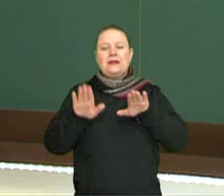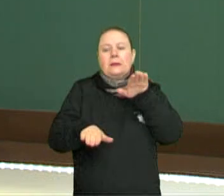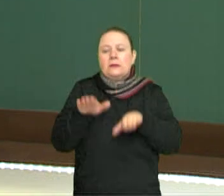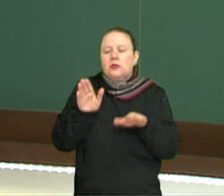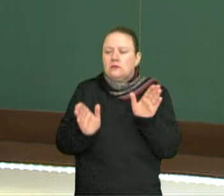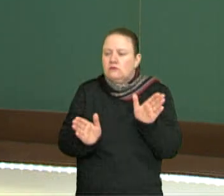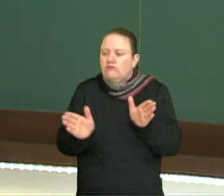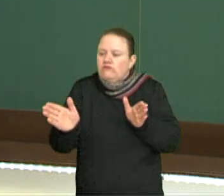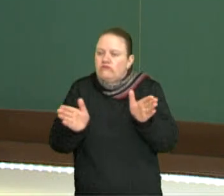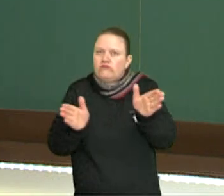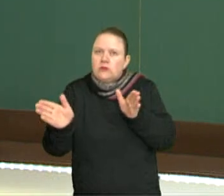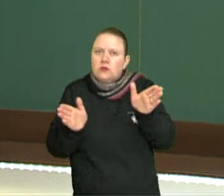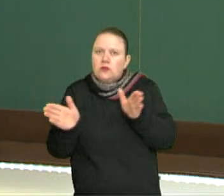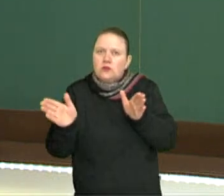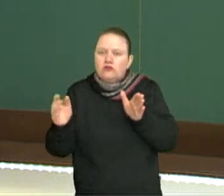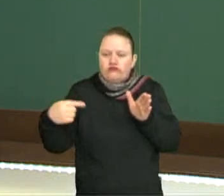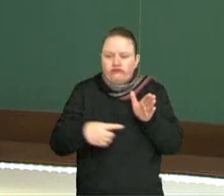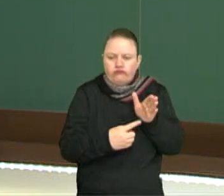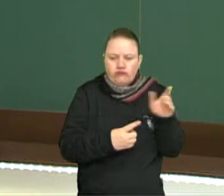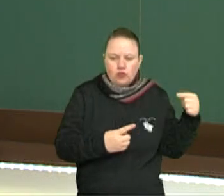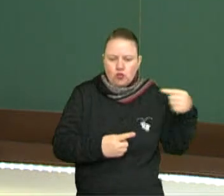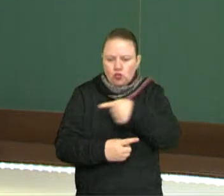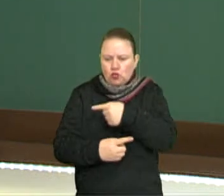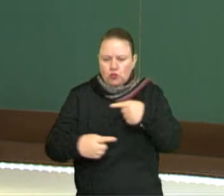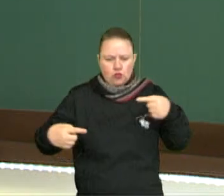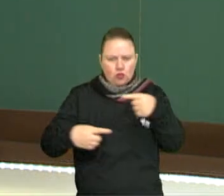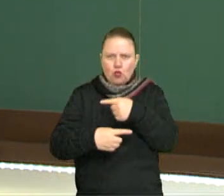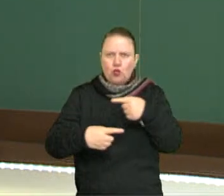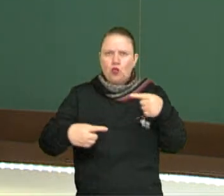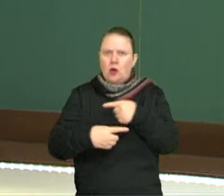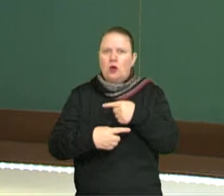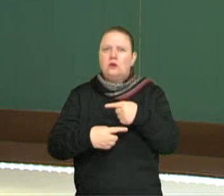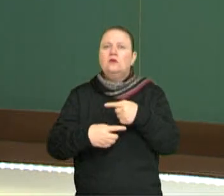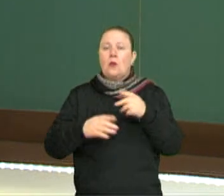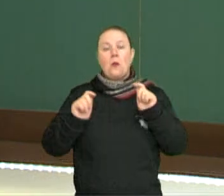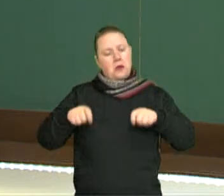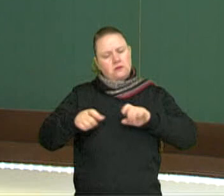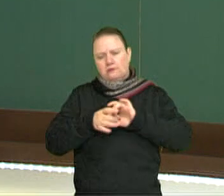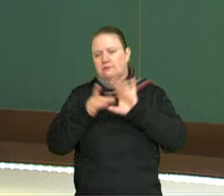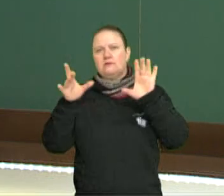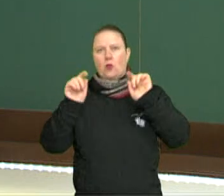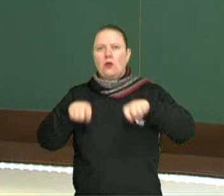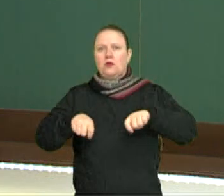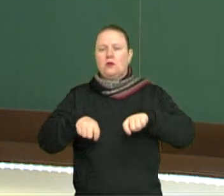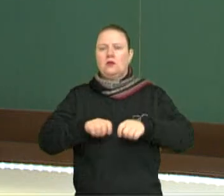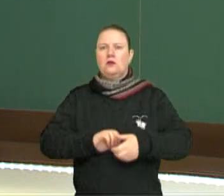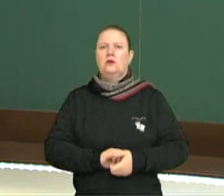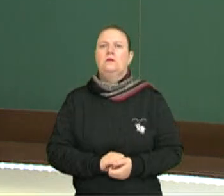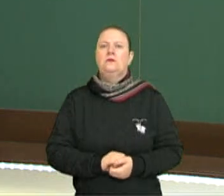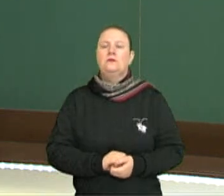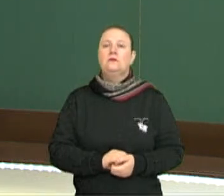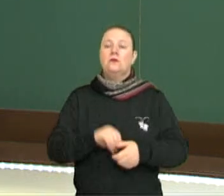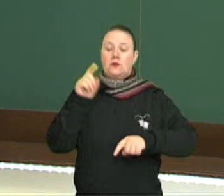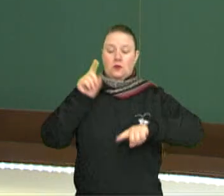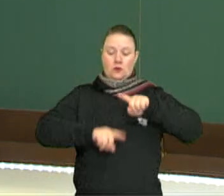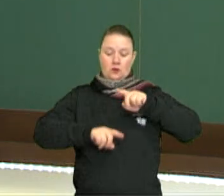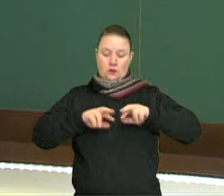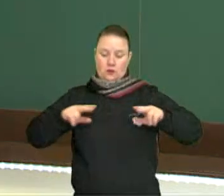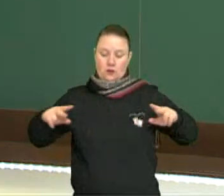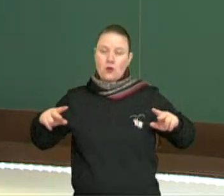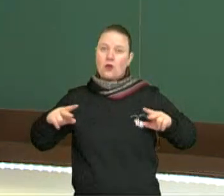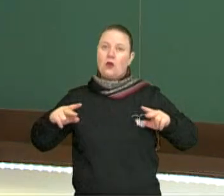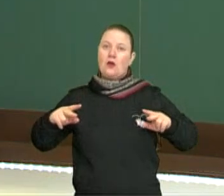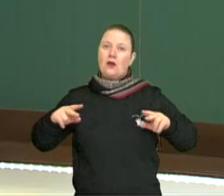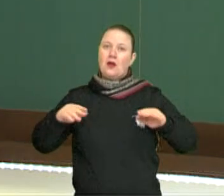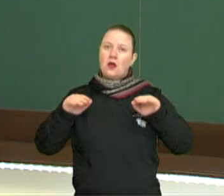sentido, fazendo com que ele não esteja nessa situação de equilíbrio proposto pela primeira lei. Então, corpos sai da situação